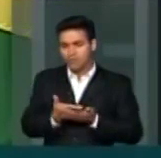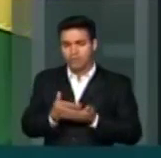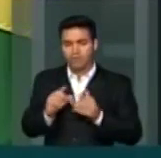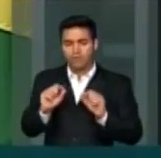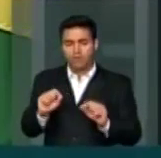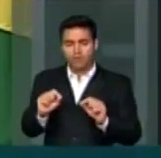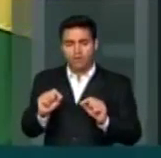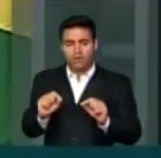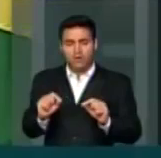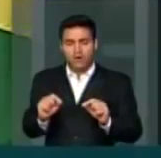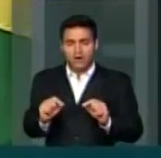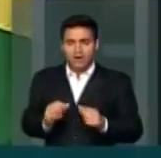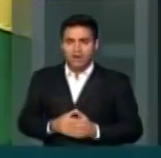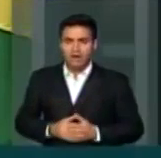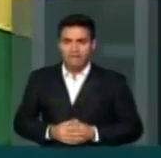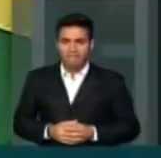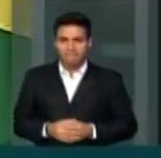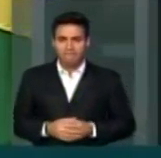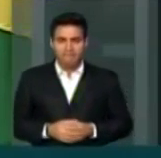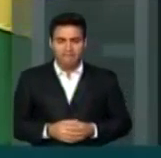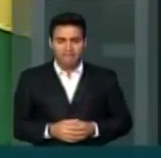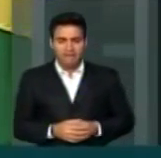no estribilho da